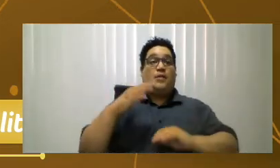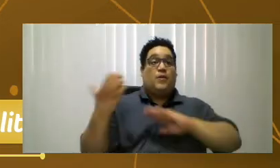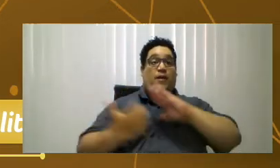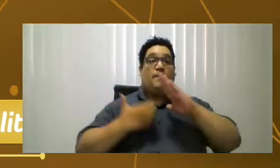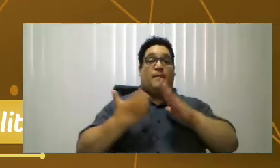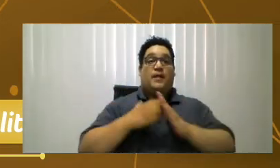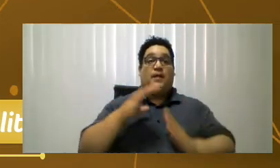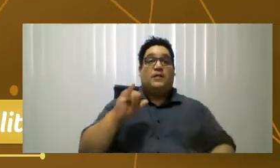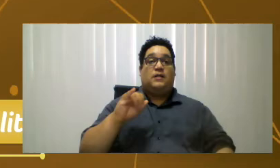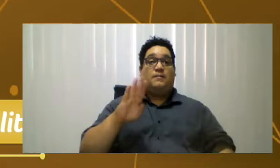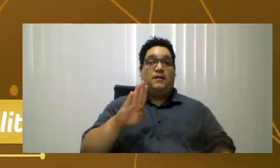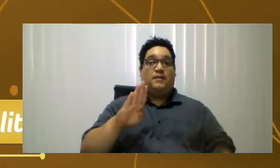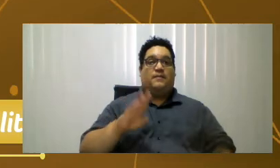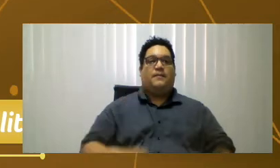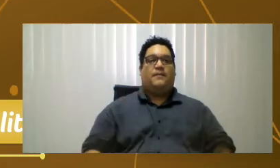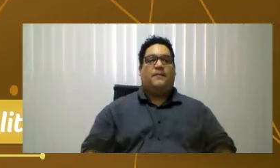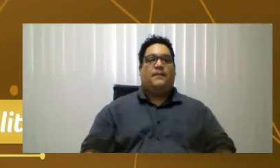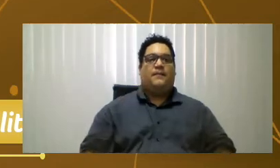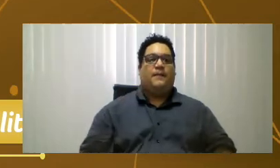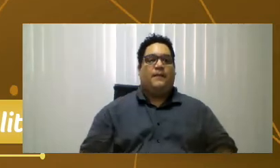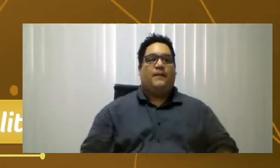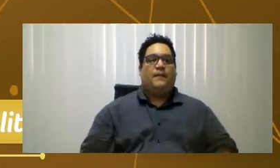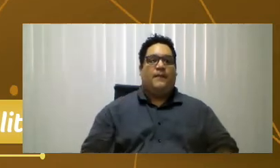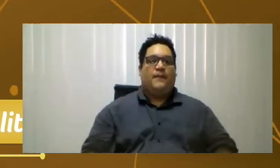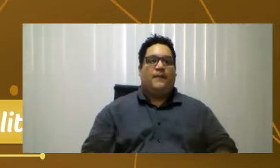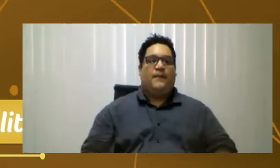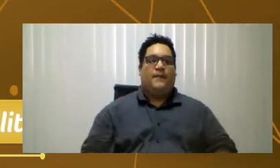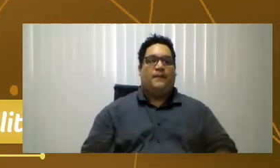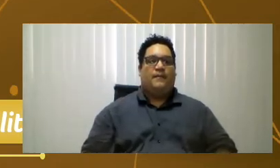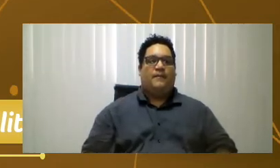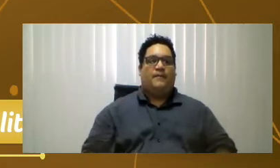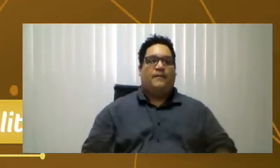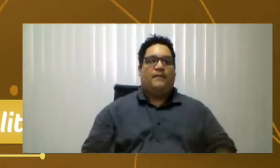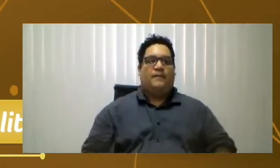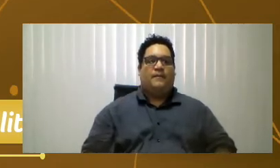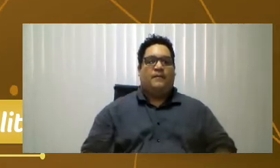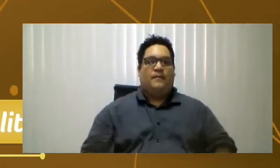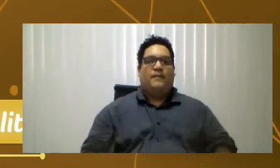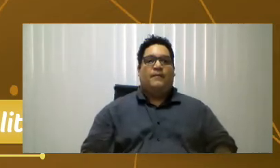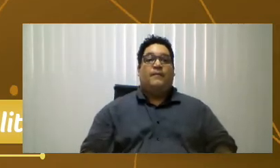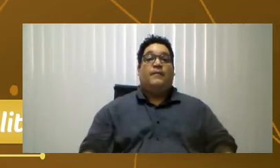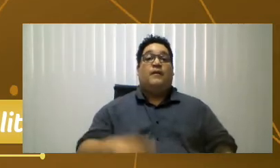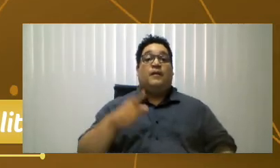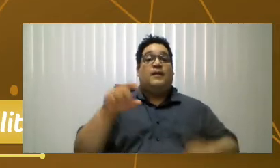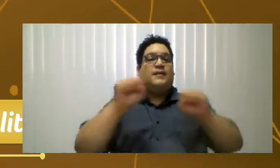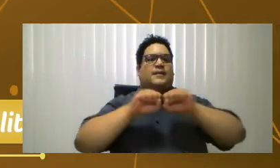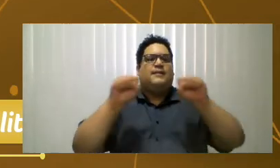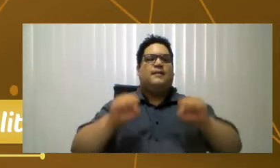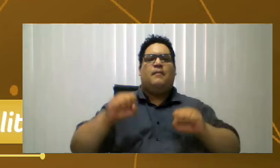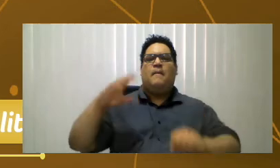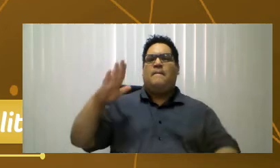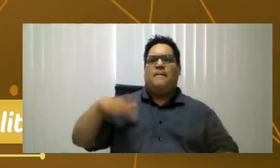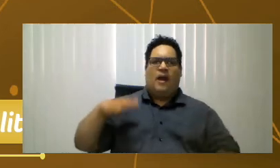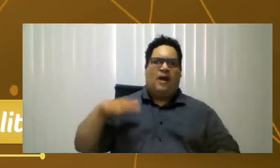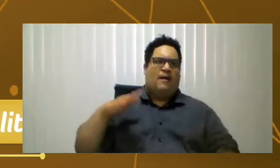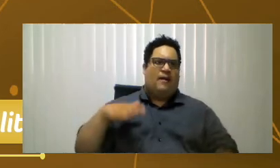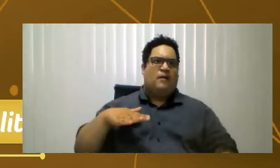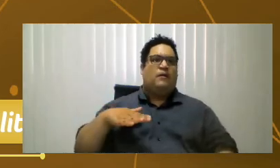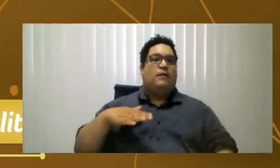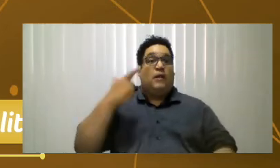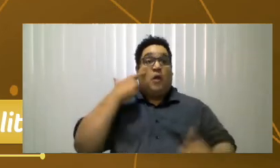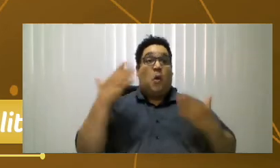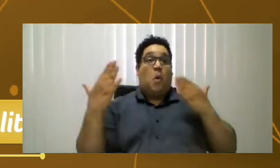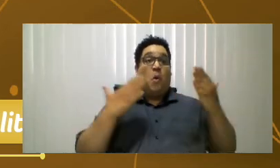CIB, e esse sistema, de certa forma, o custo dele é bem baixo se for comparado à